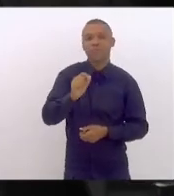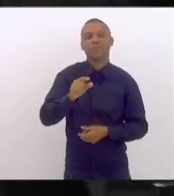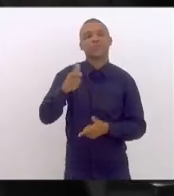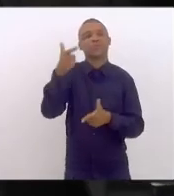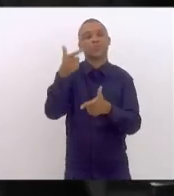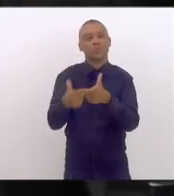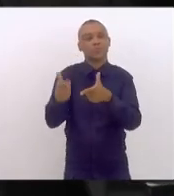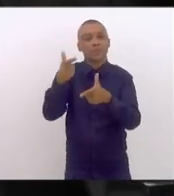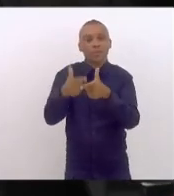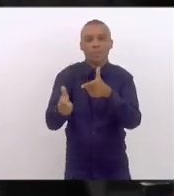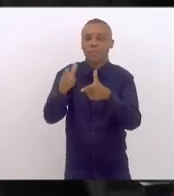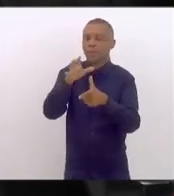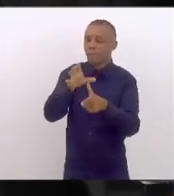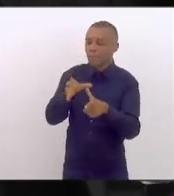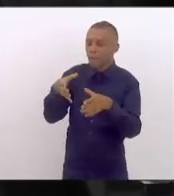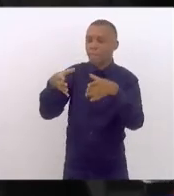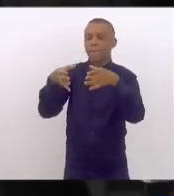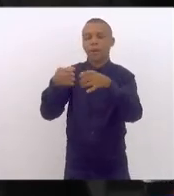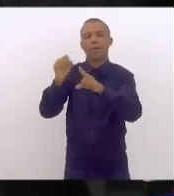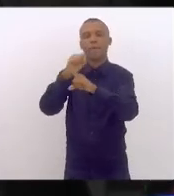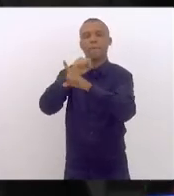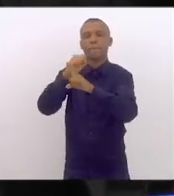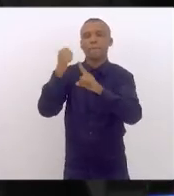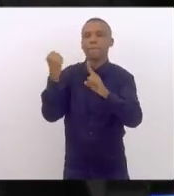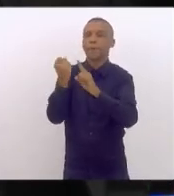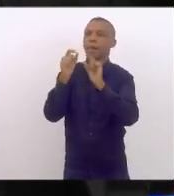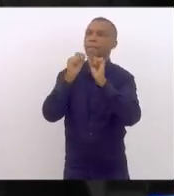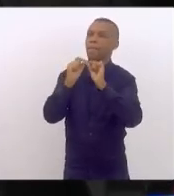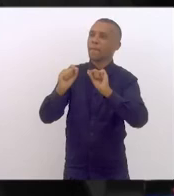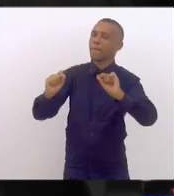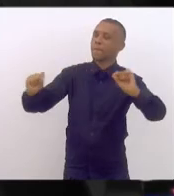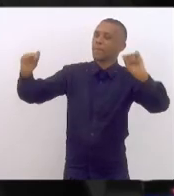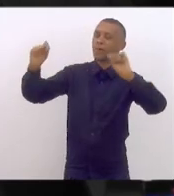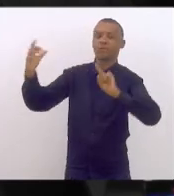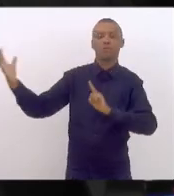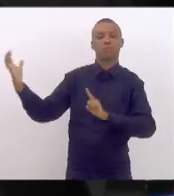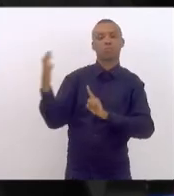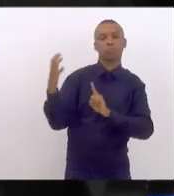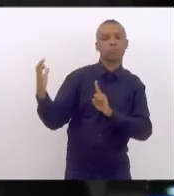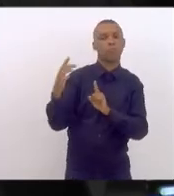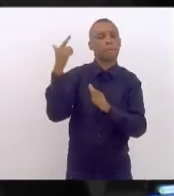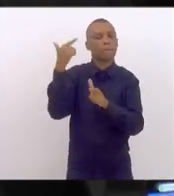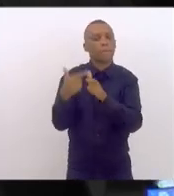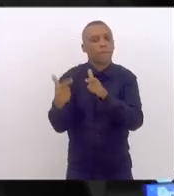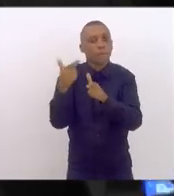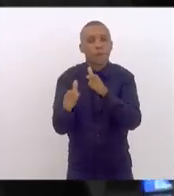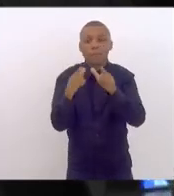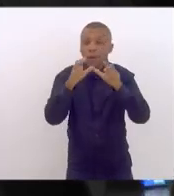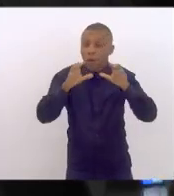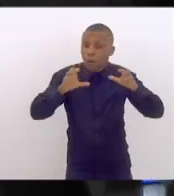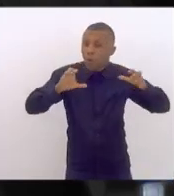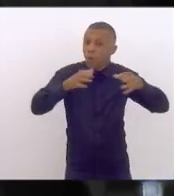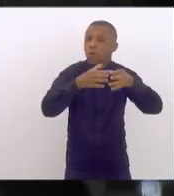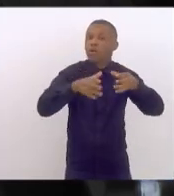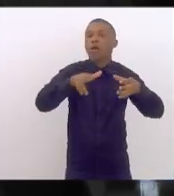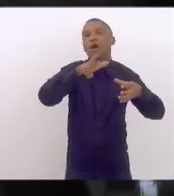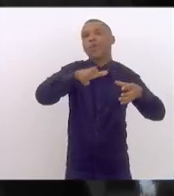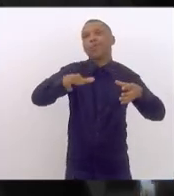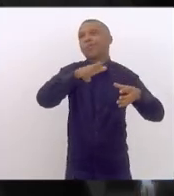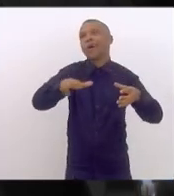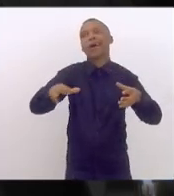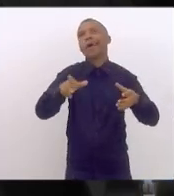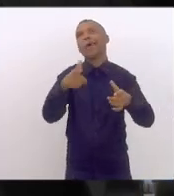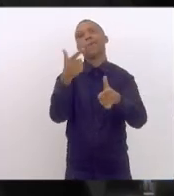problemas coletivos os problemas Dani que afetam coletividade não me refira que é problema de foro íntimo